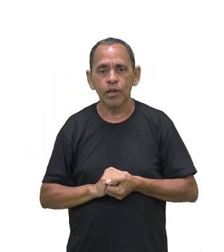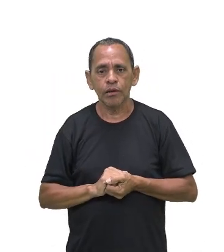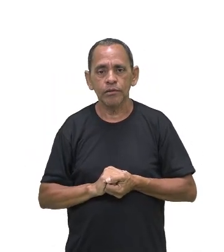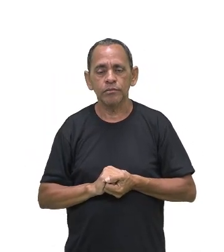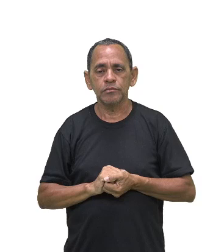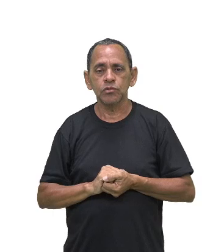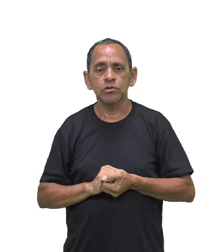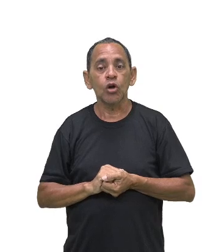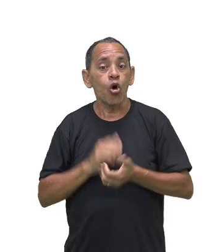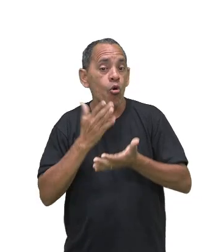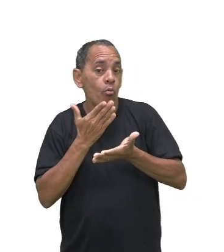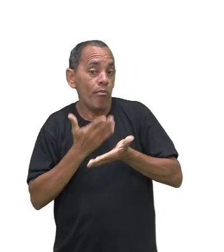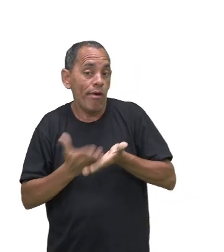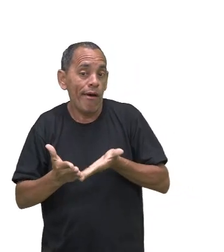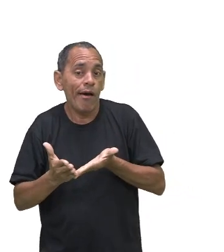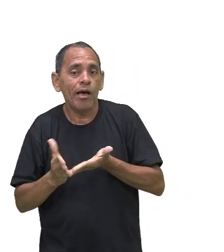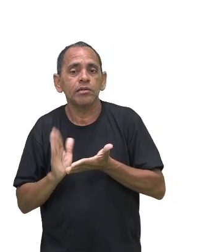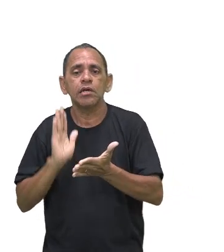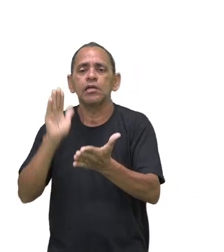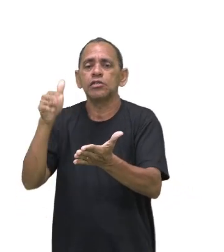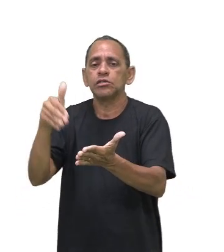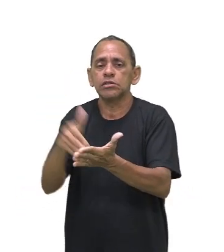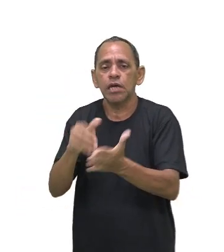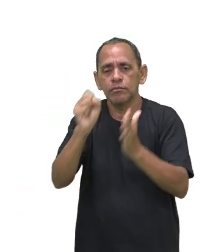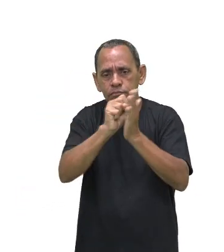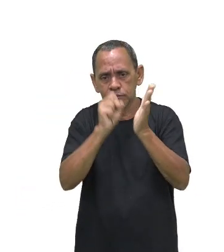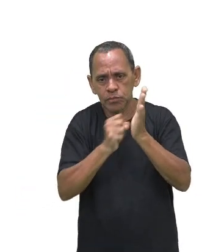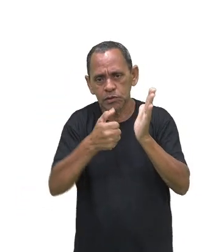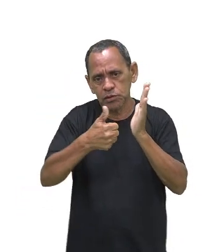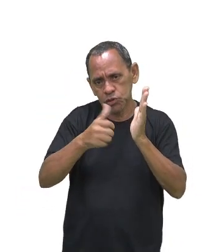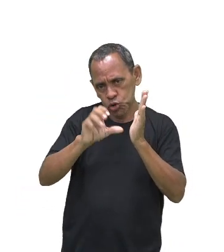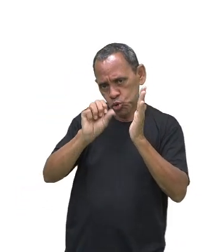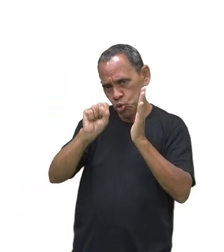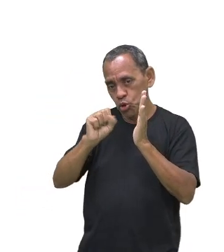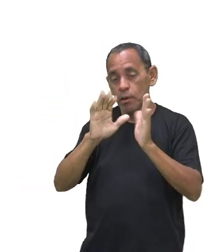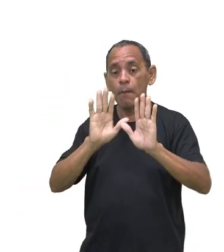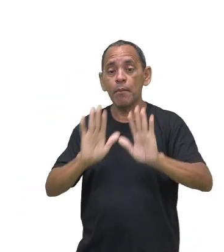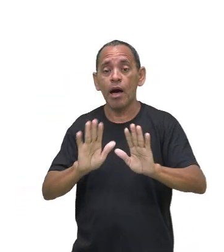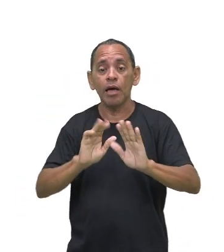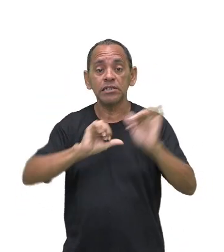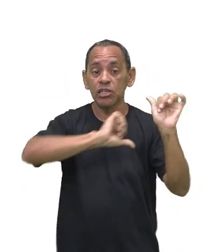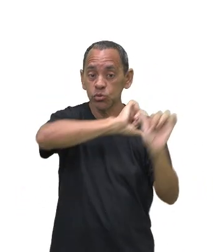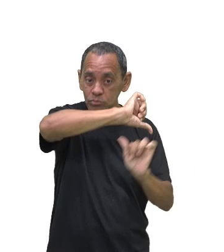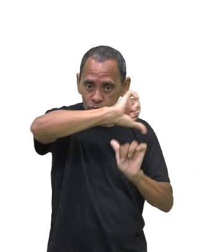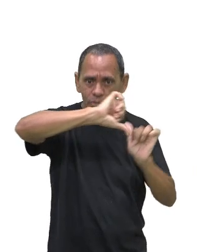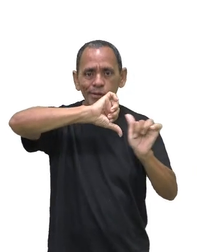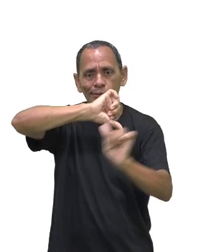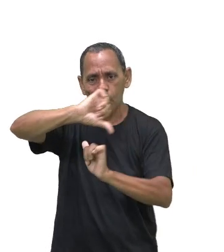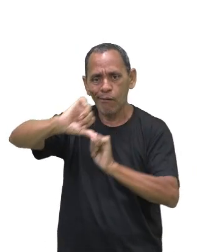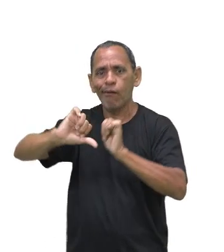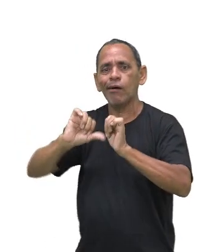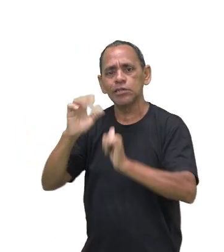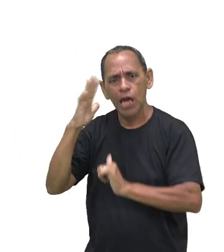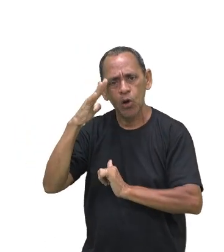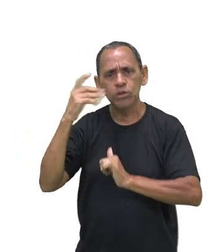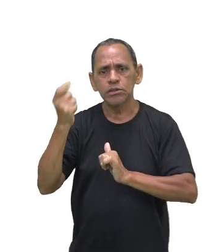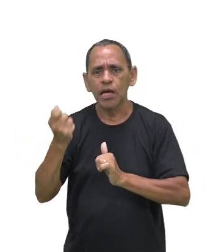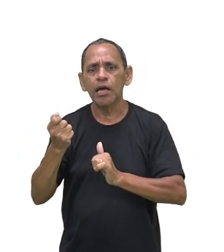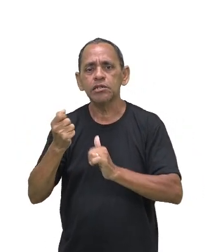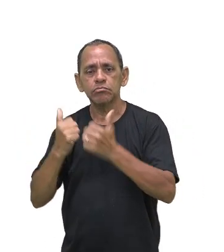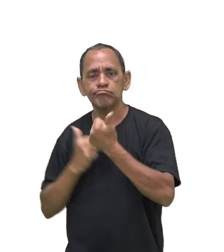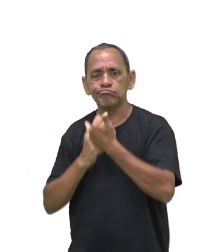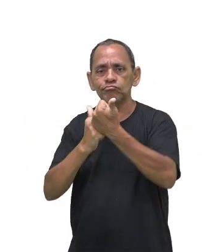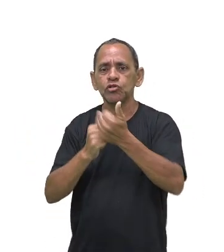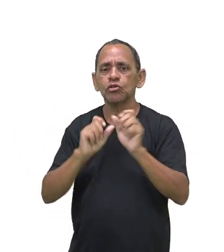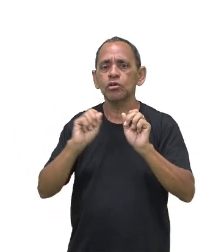encerra com o século XVIII. Mas as transformações que se operam sucederam no